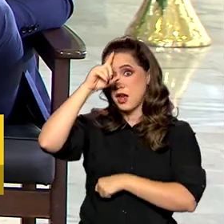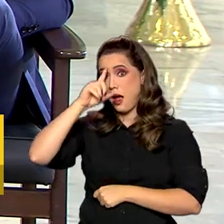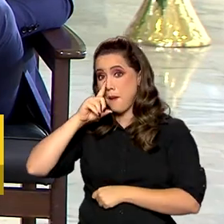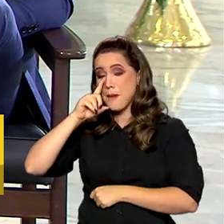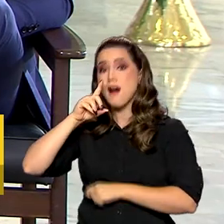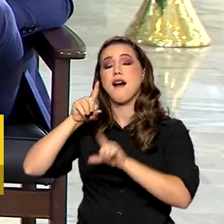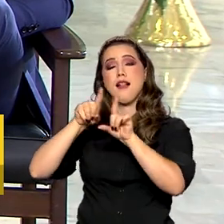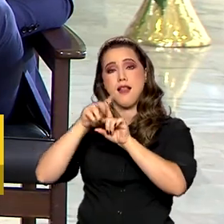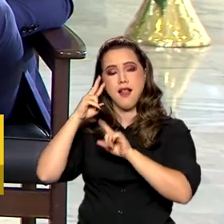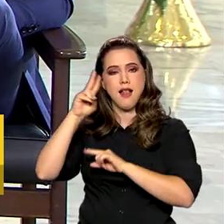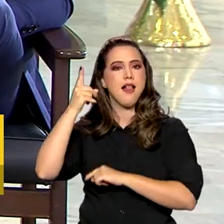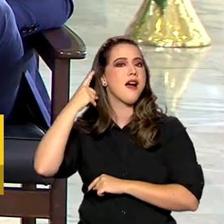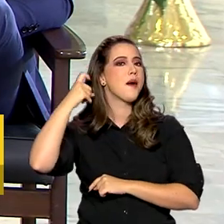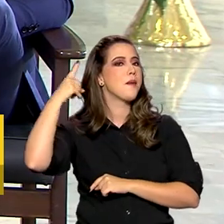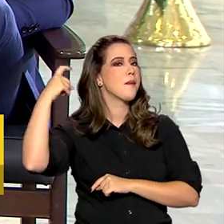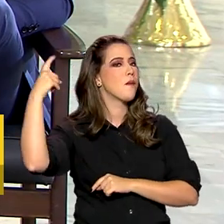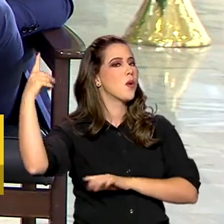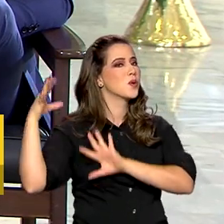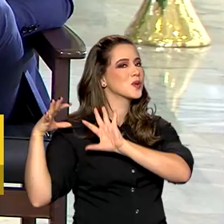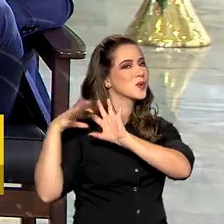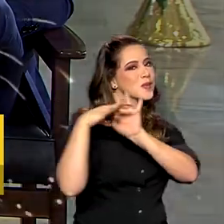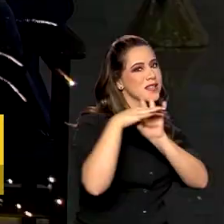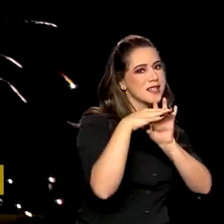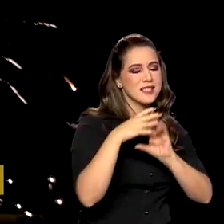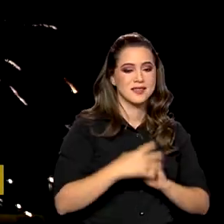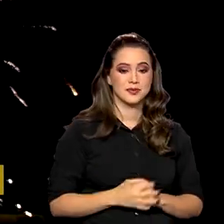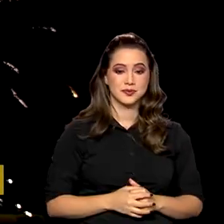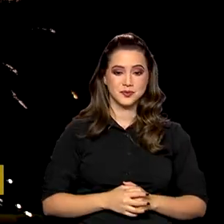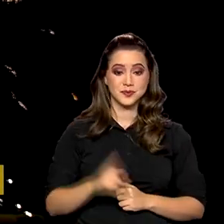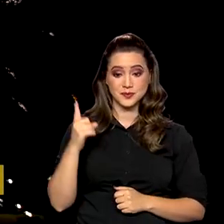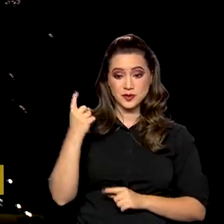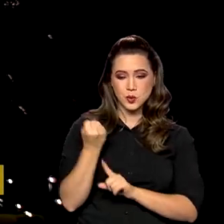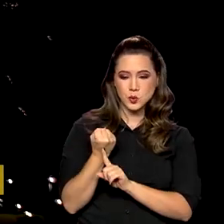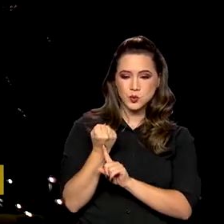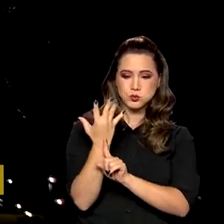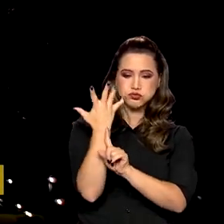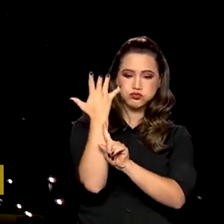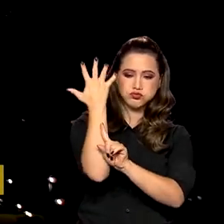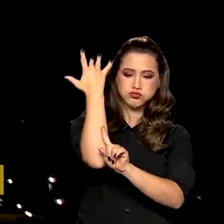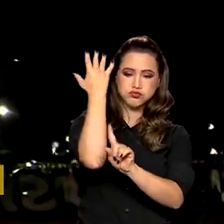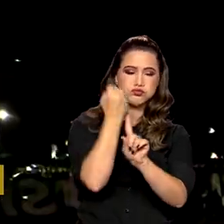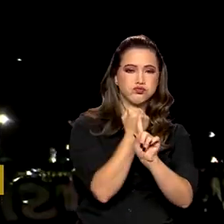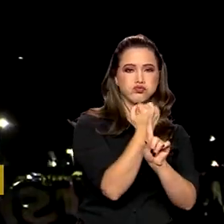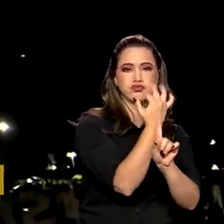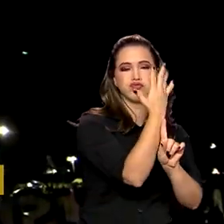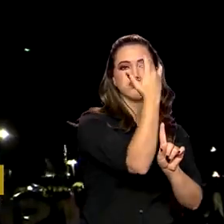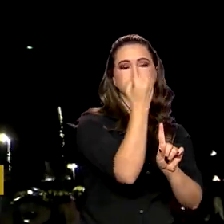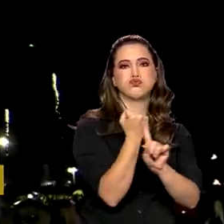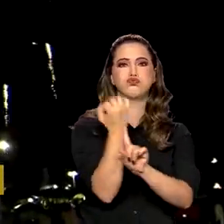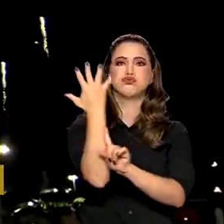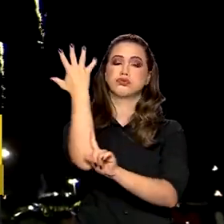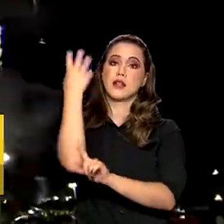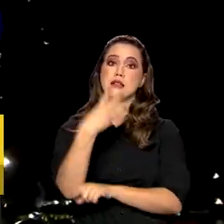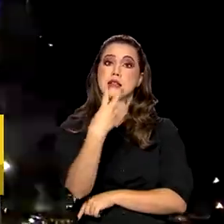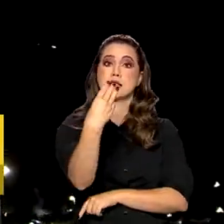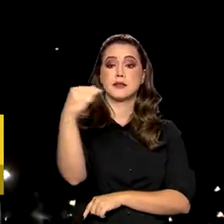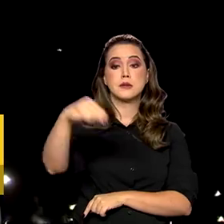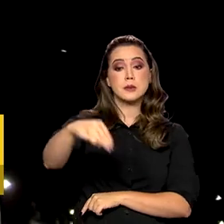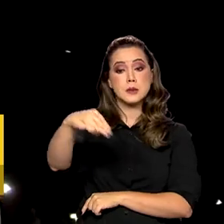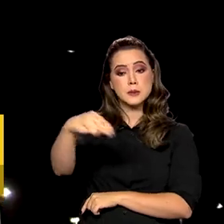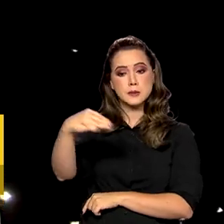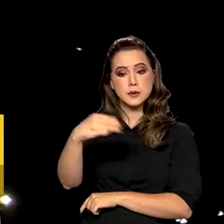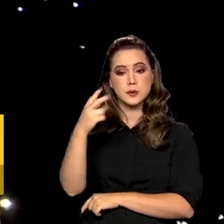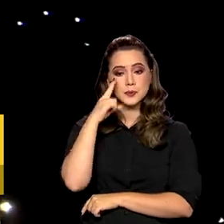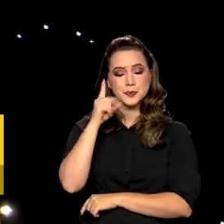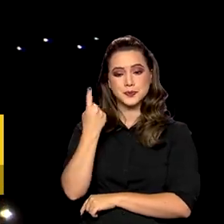direito à trilha sonora sincronizada. Uma abertura à altura. Foram 3 minutos de fogos com